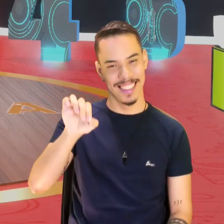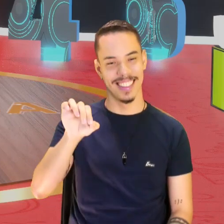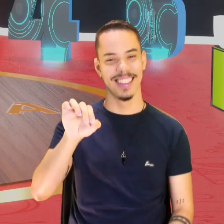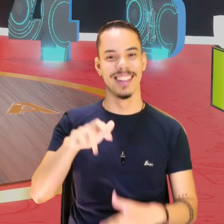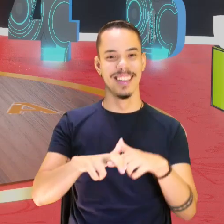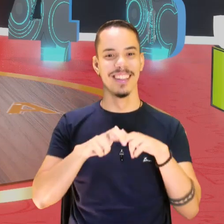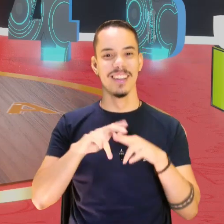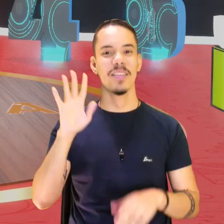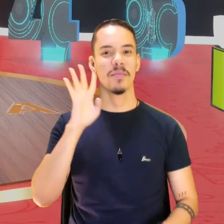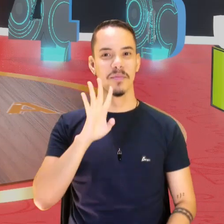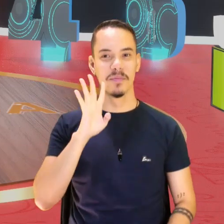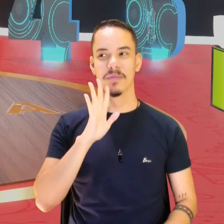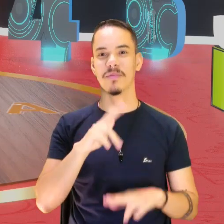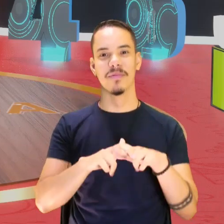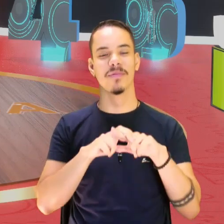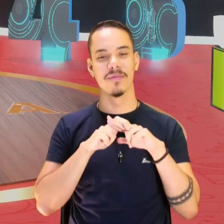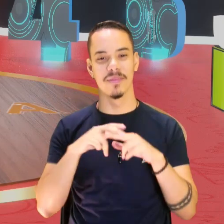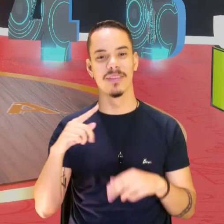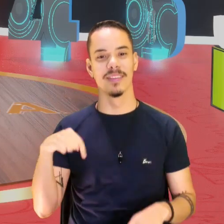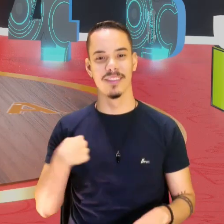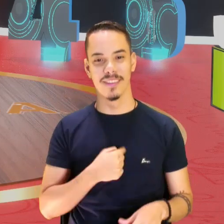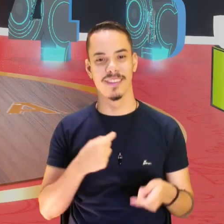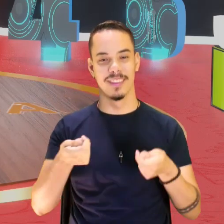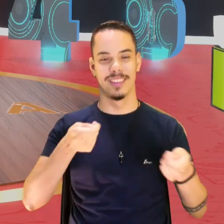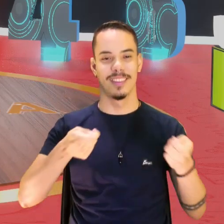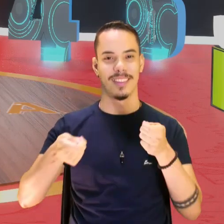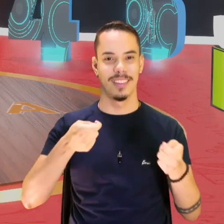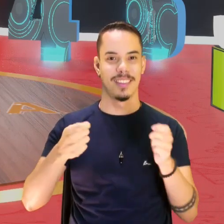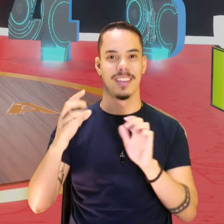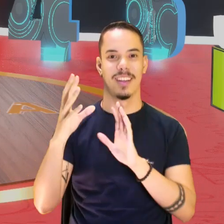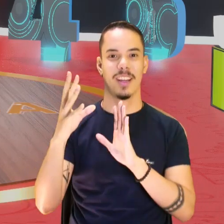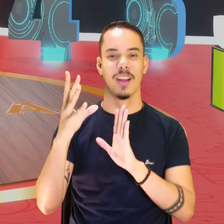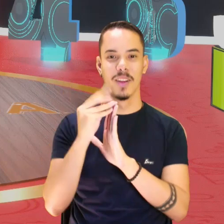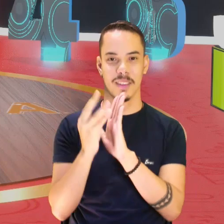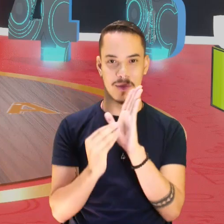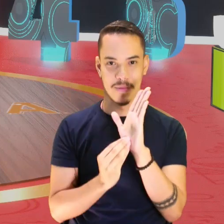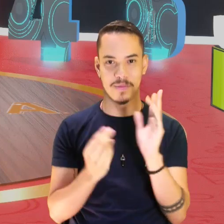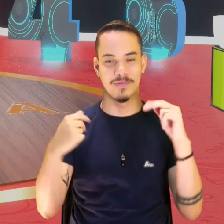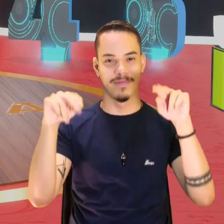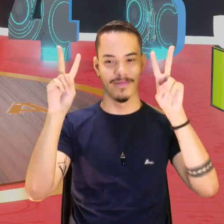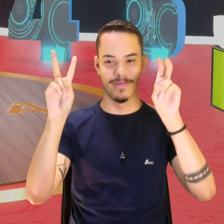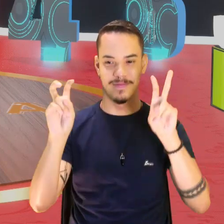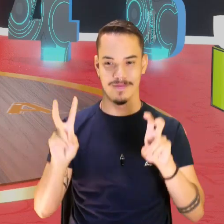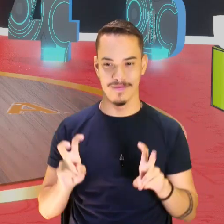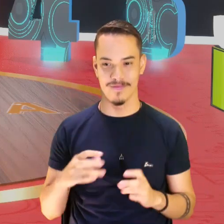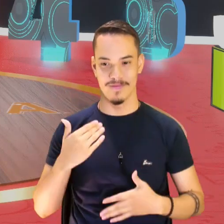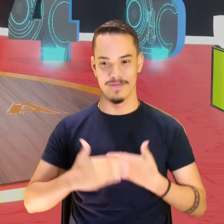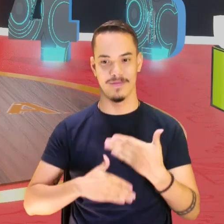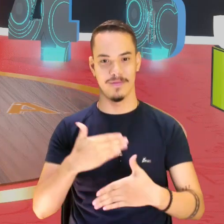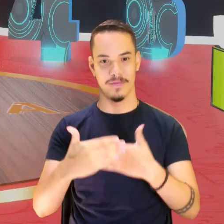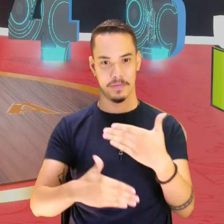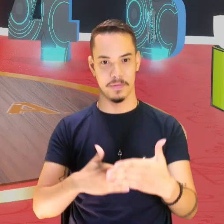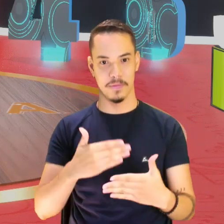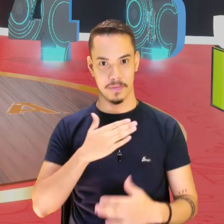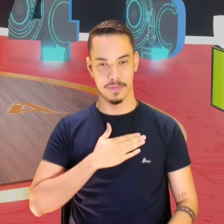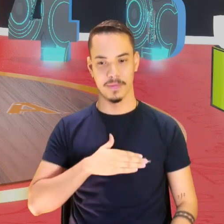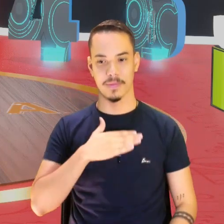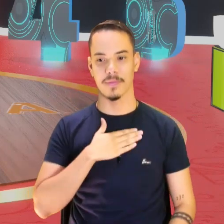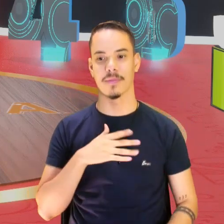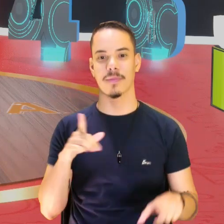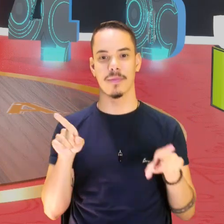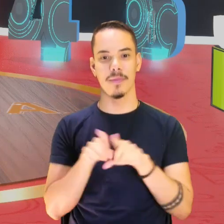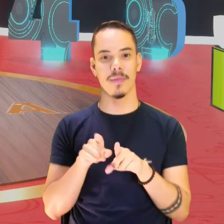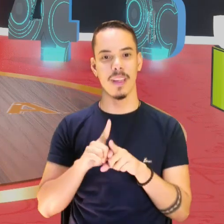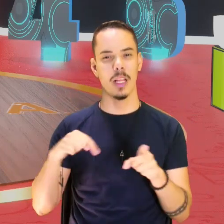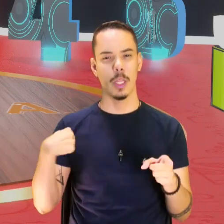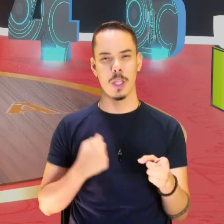Muito legal. Isso porque a gente vem dosando os conteúdos, os assuntos, né? Pouco a pouco, uma coisa de cada vez. A gente